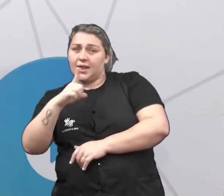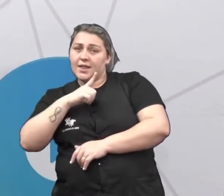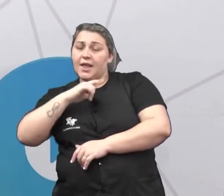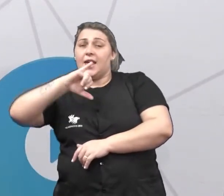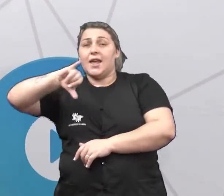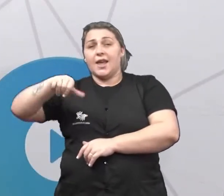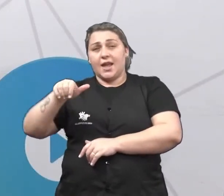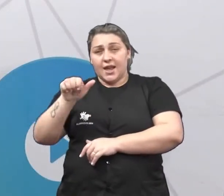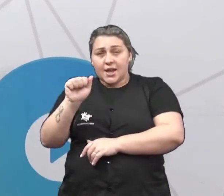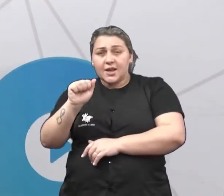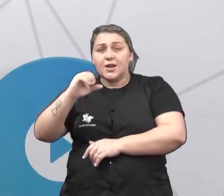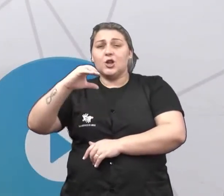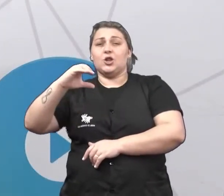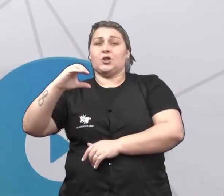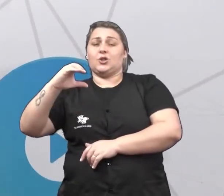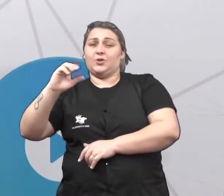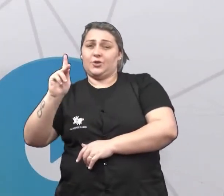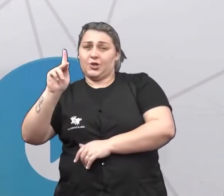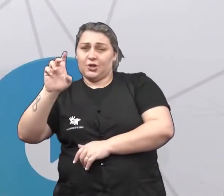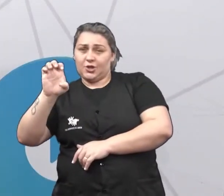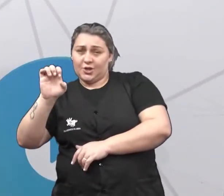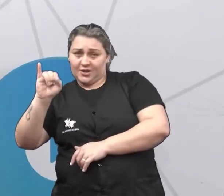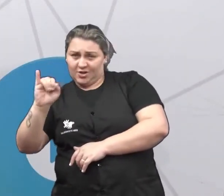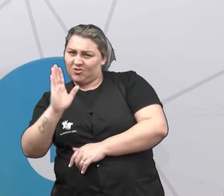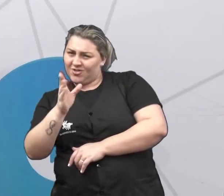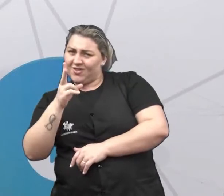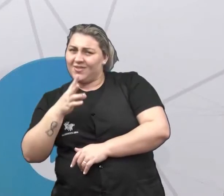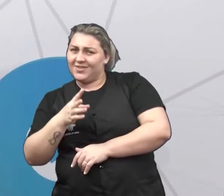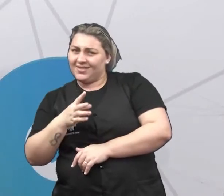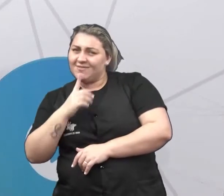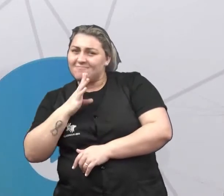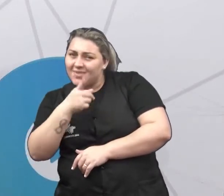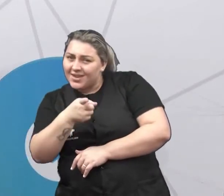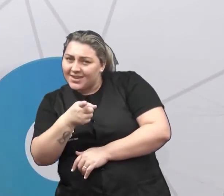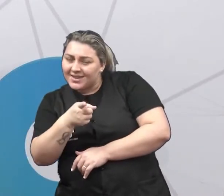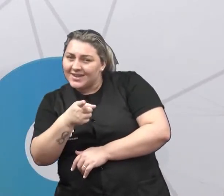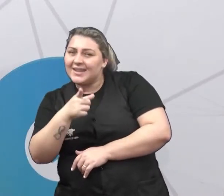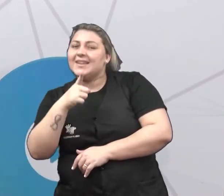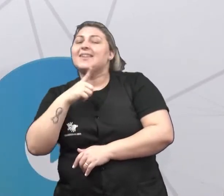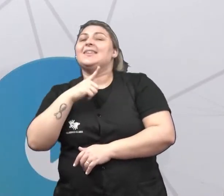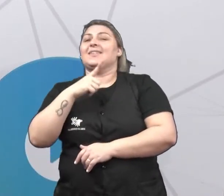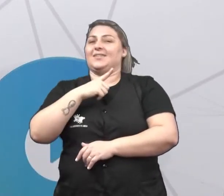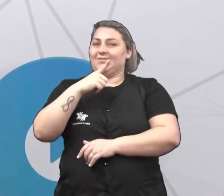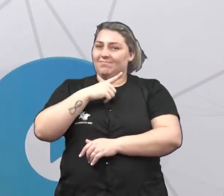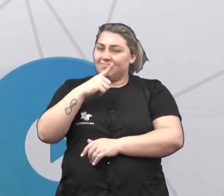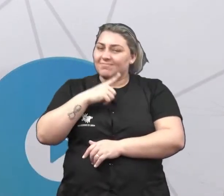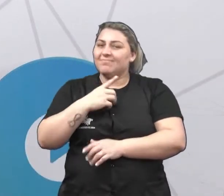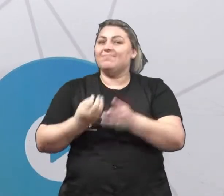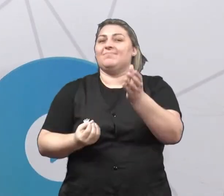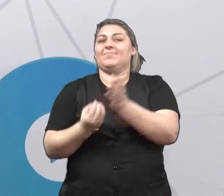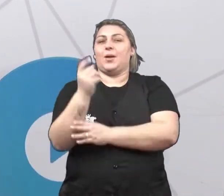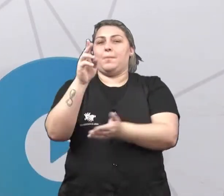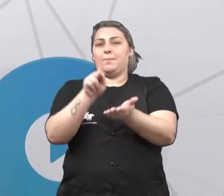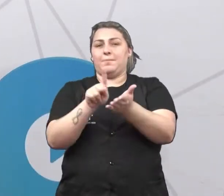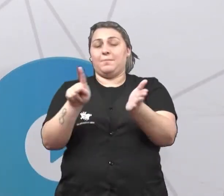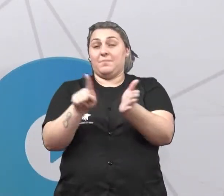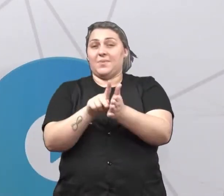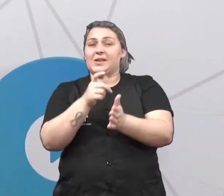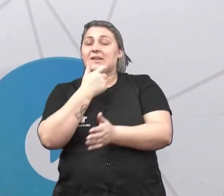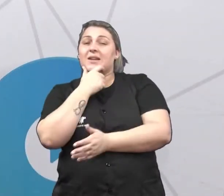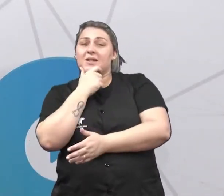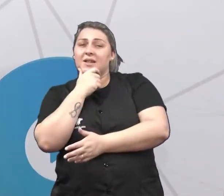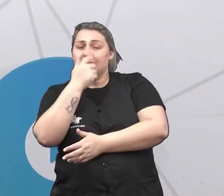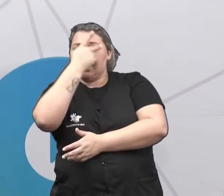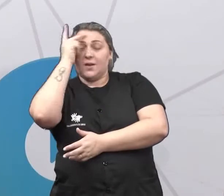meu lanche não, porque eu não tenho nenhum. Mas já ouviram falar nesse apóstrofe S, né? Isso aí tem origem no inglês. Por que as pessoas usam tanto isso